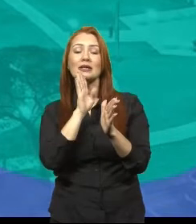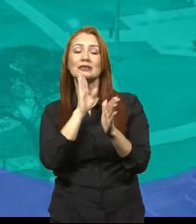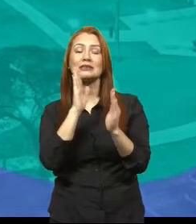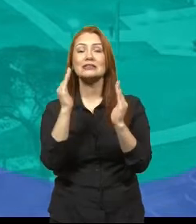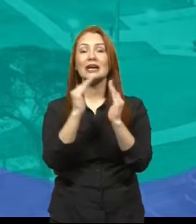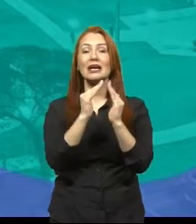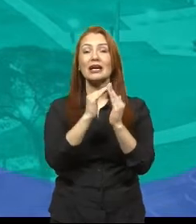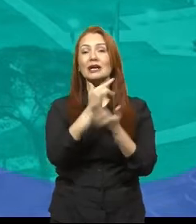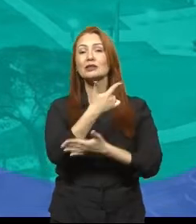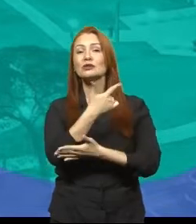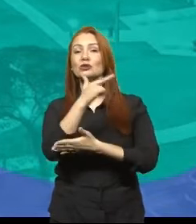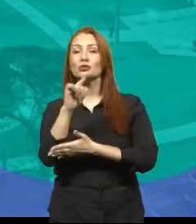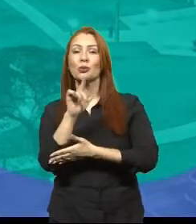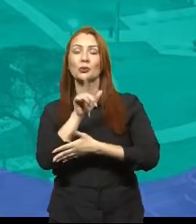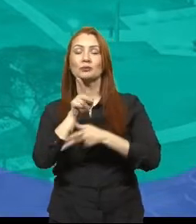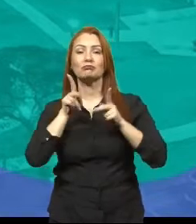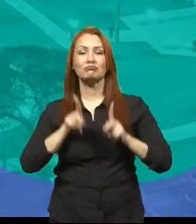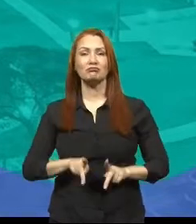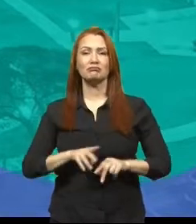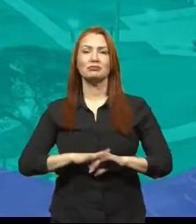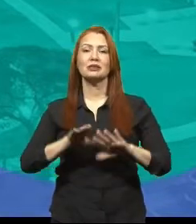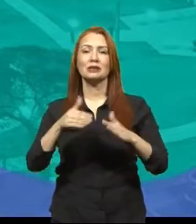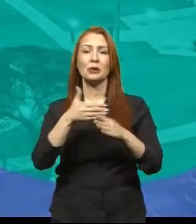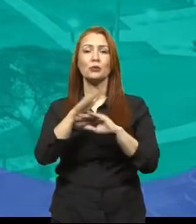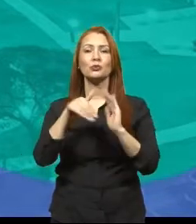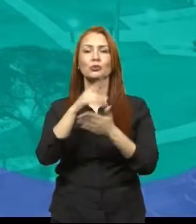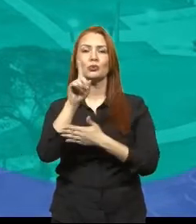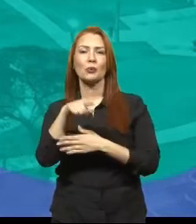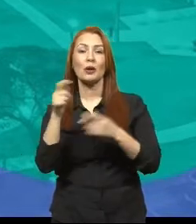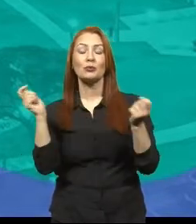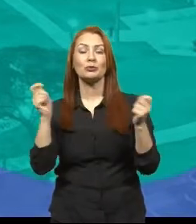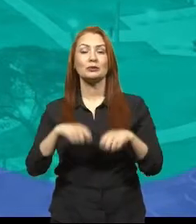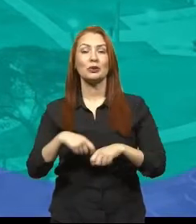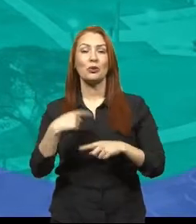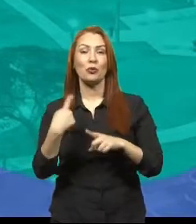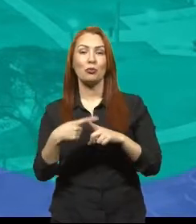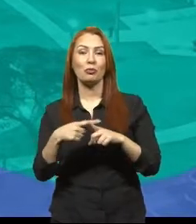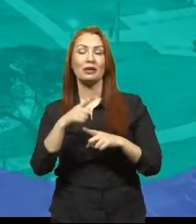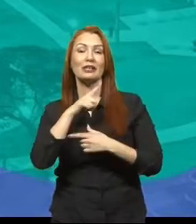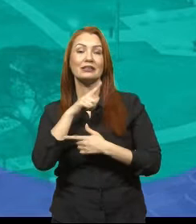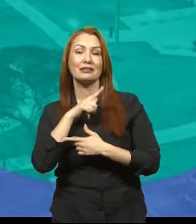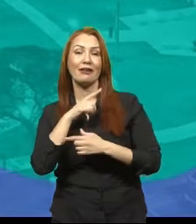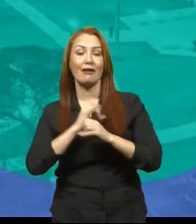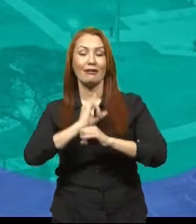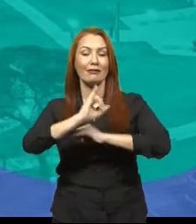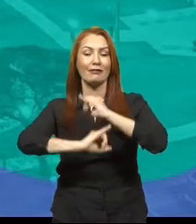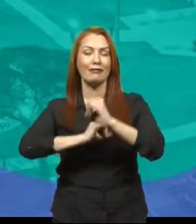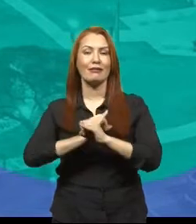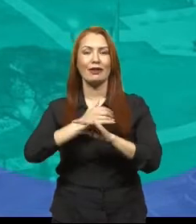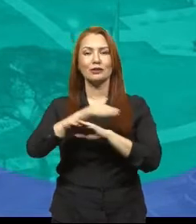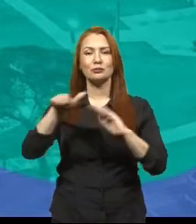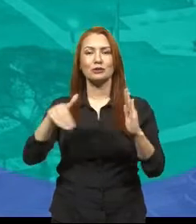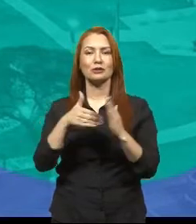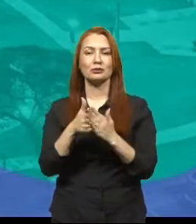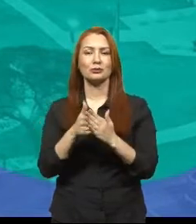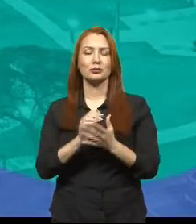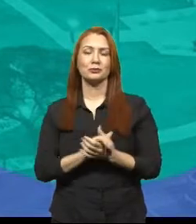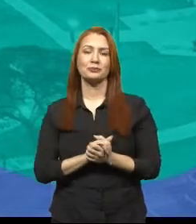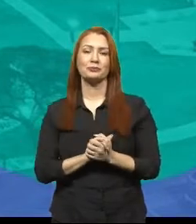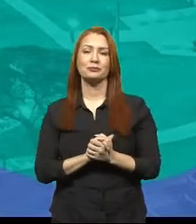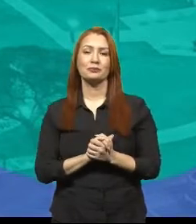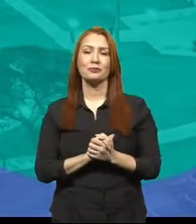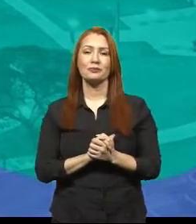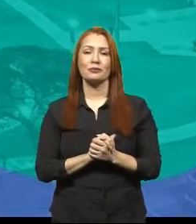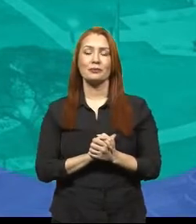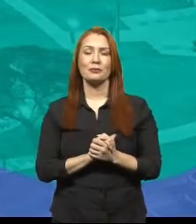ser possível, porque a gente vai ter banda para essas aplicações, assim como já se falou em